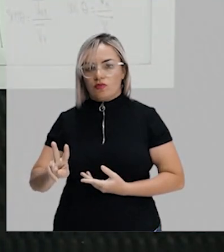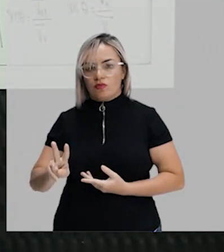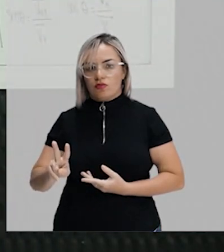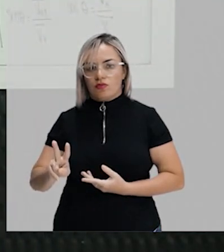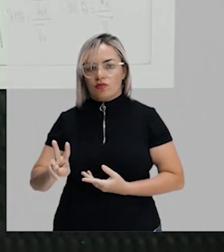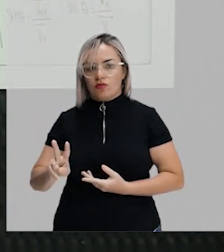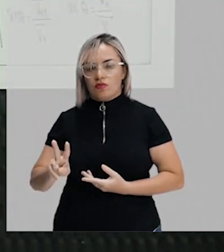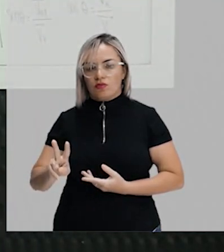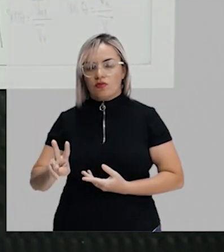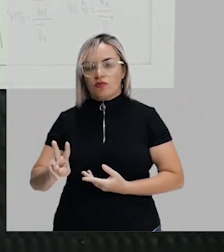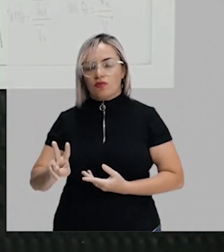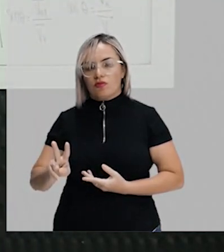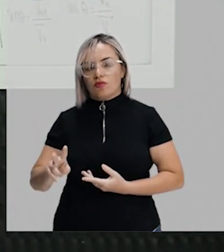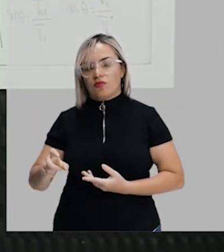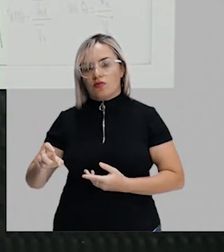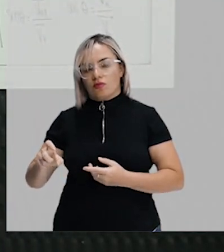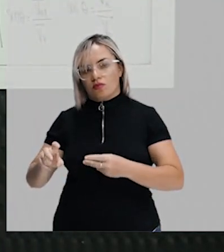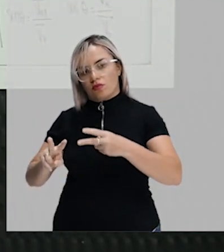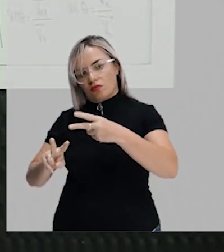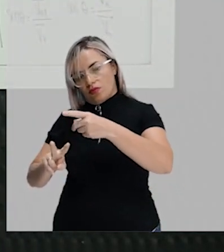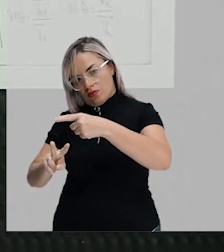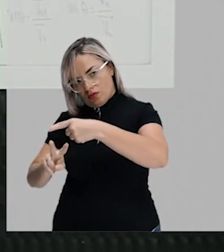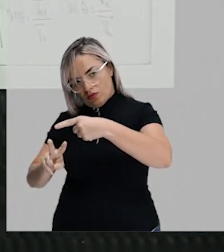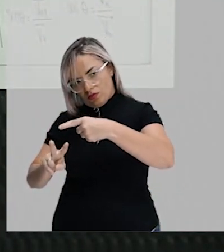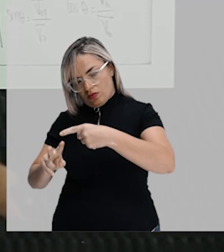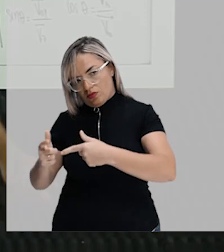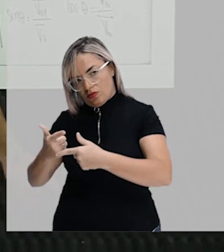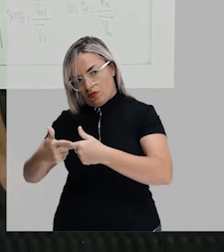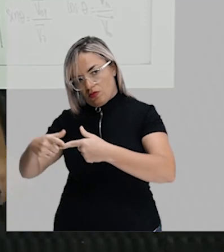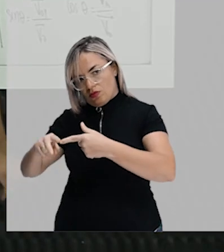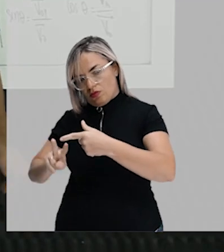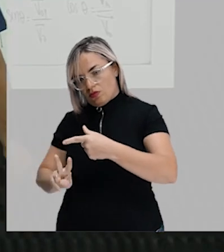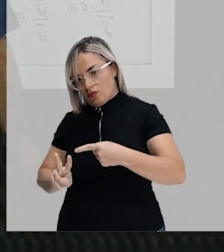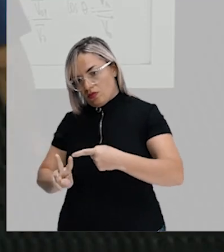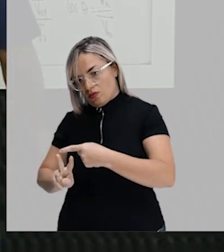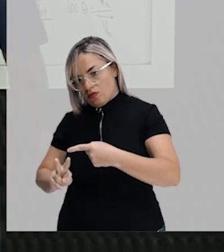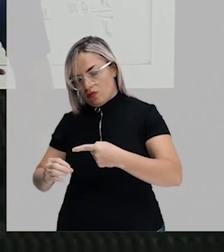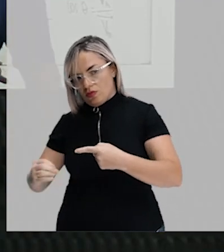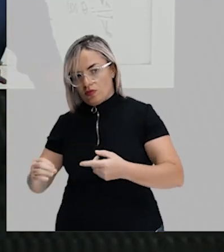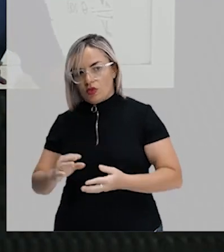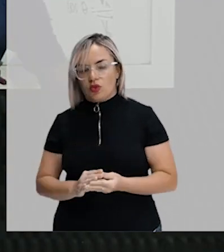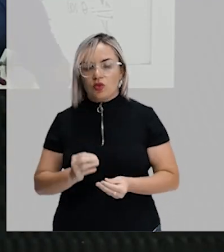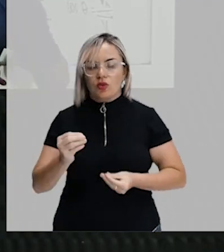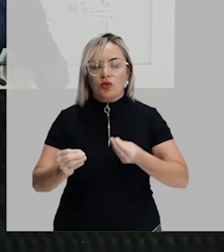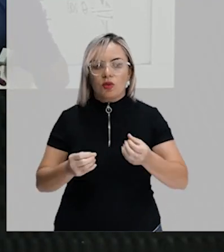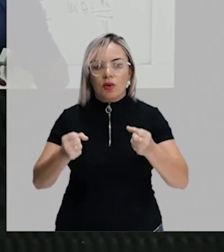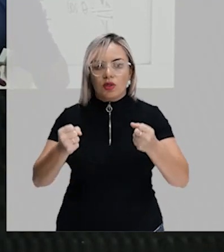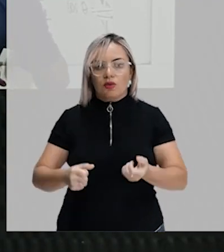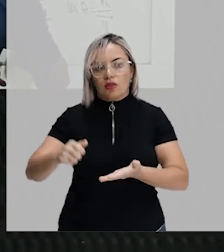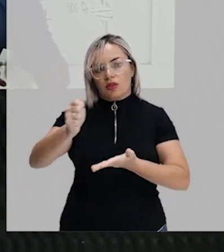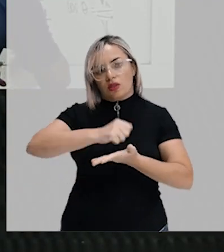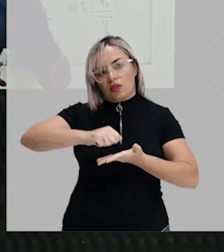a velocidade inicial. Então, nós podemos escrever o quê? Dizer o quê?